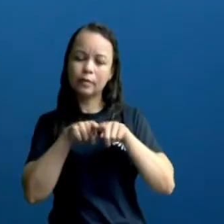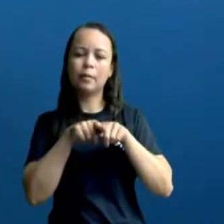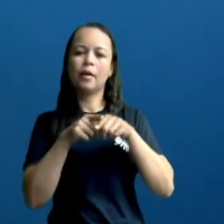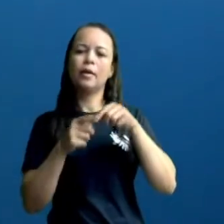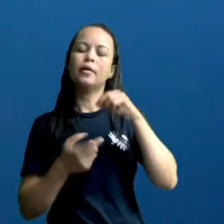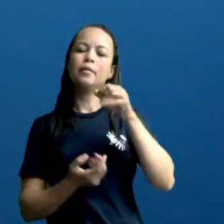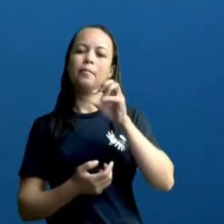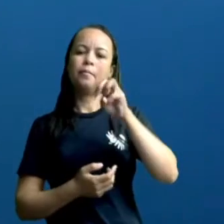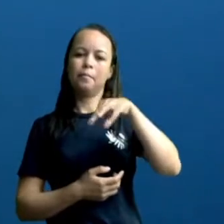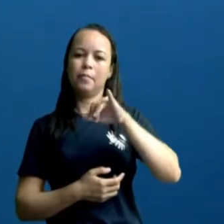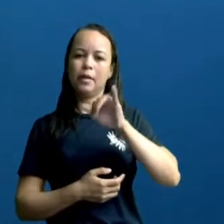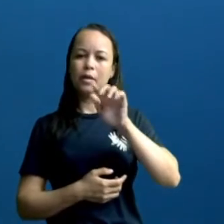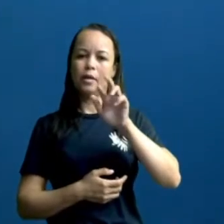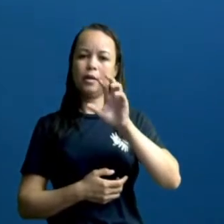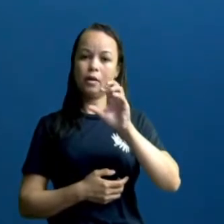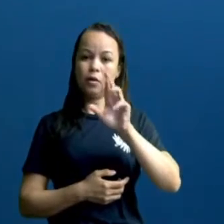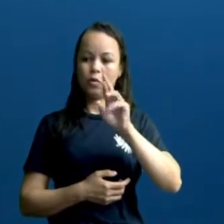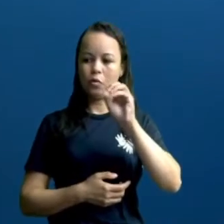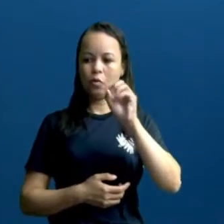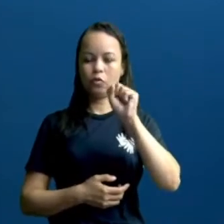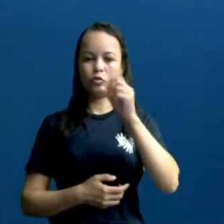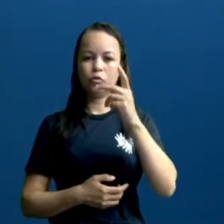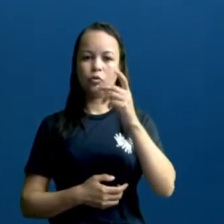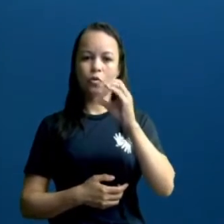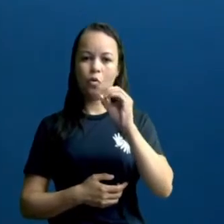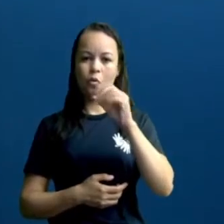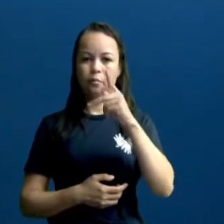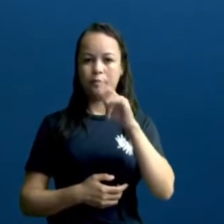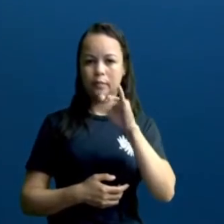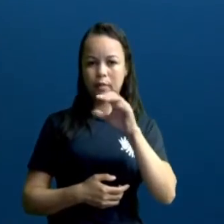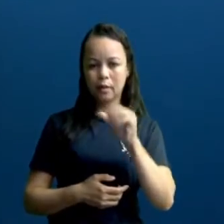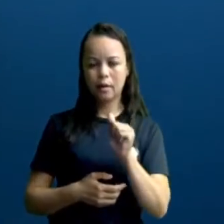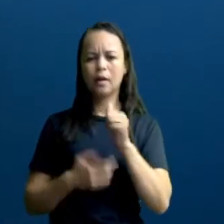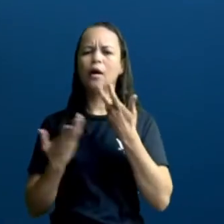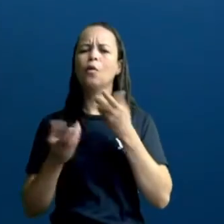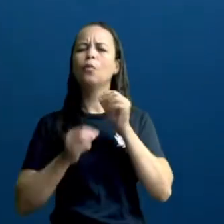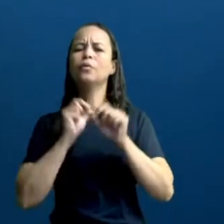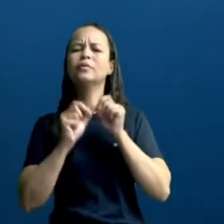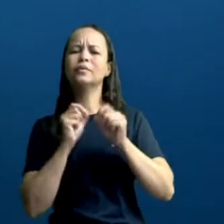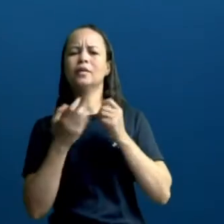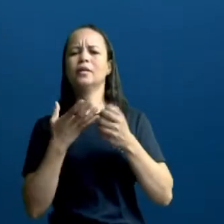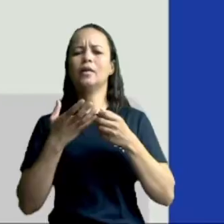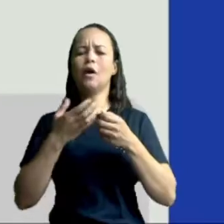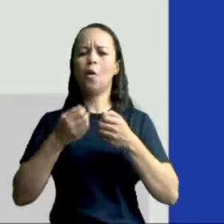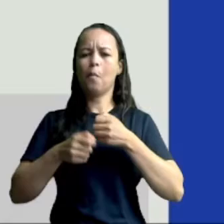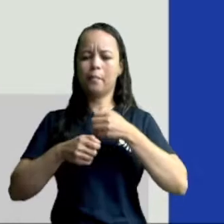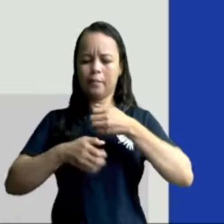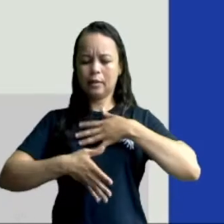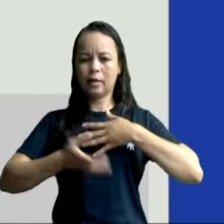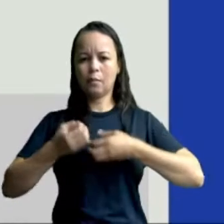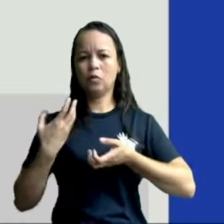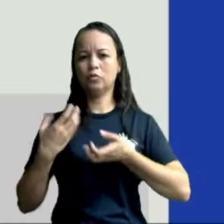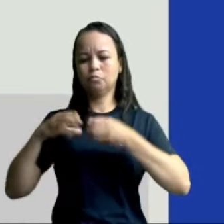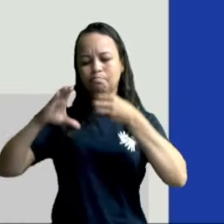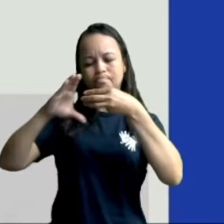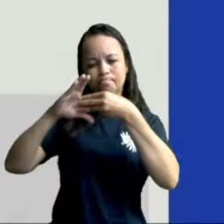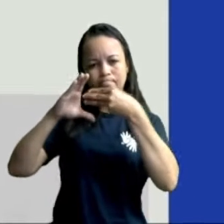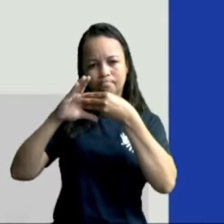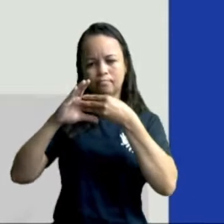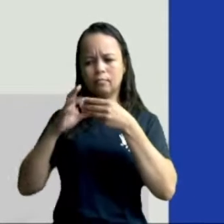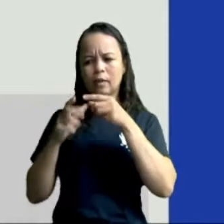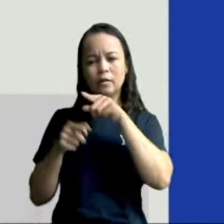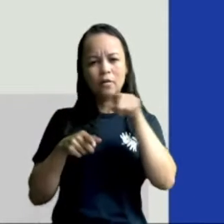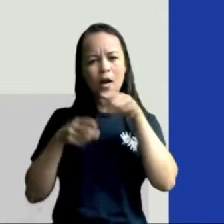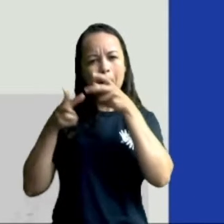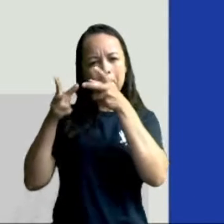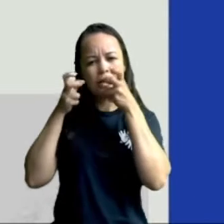E aqui, entender o que seria essa relação com o metabolismo celular. Abra essa imagem aí, por favor, produção. Se você perceber,